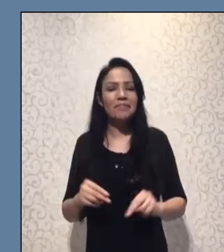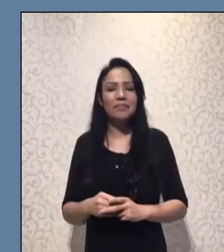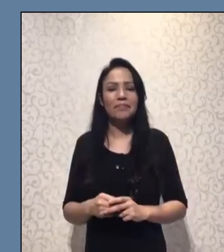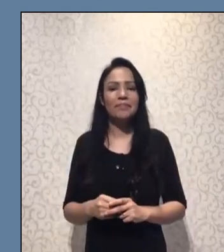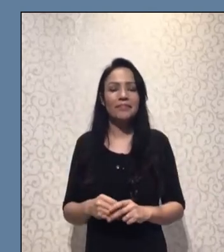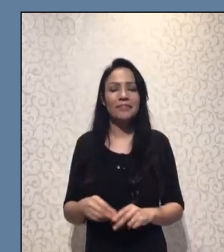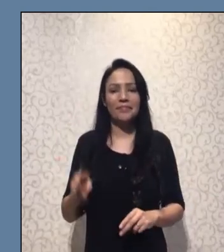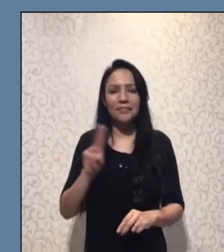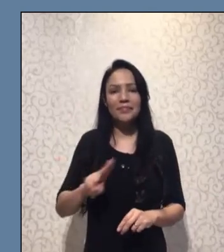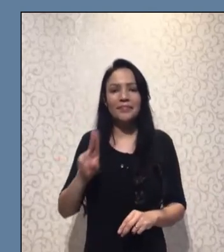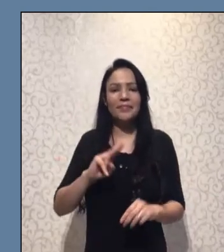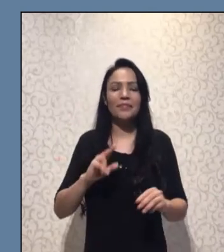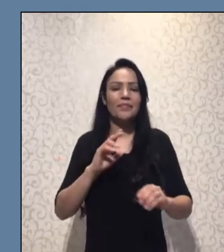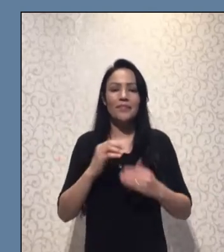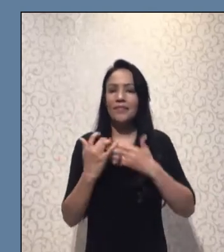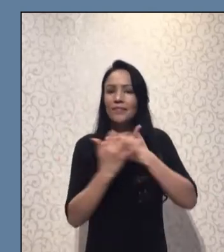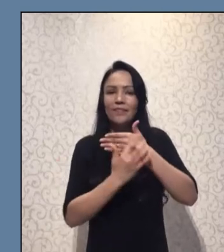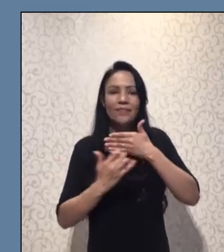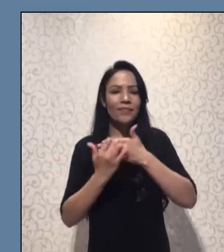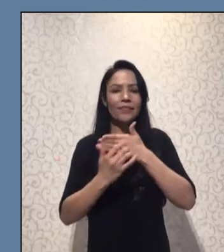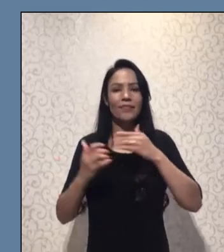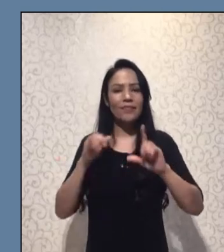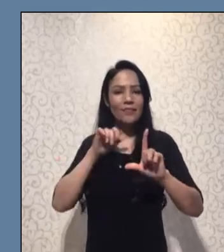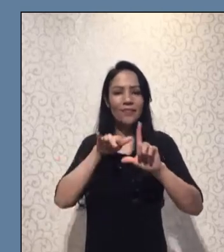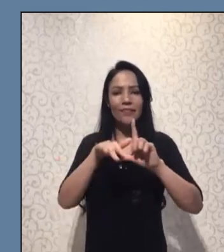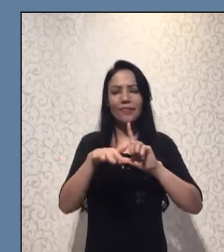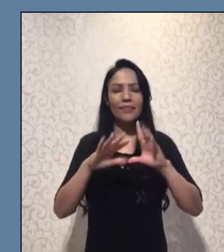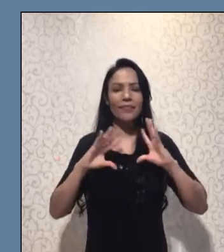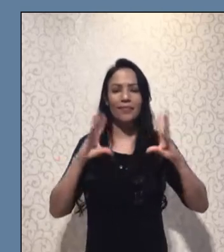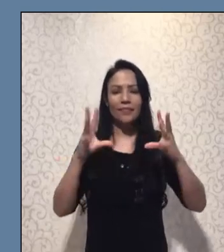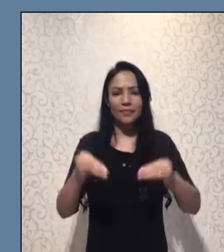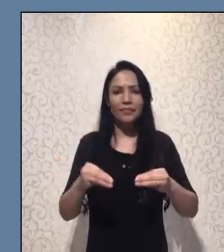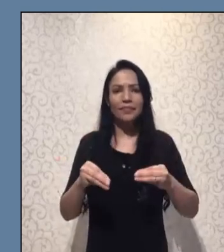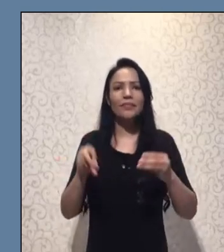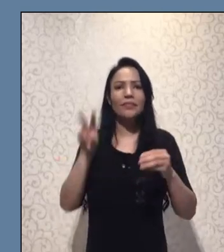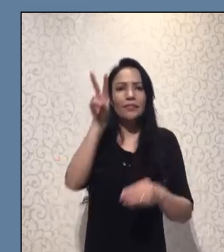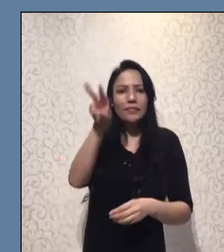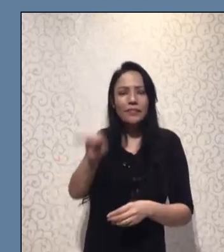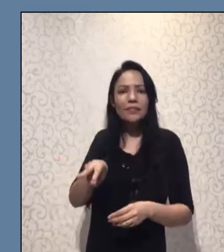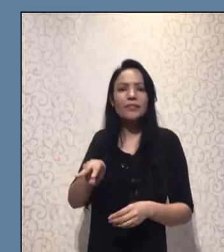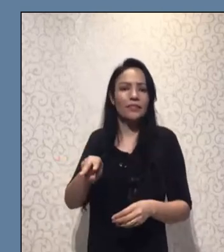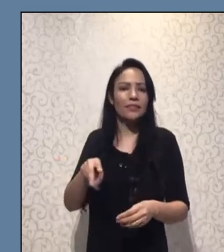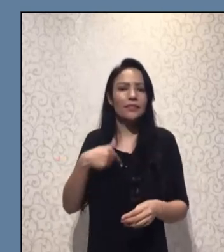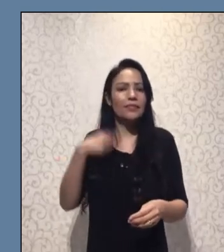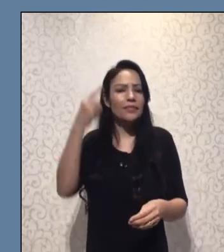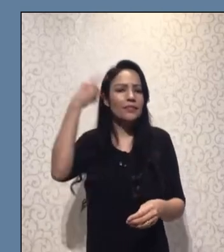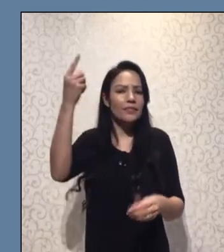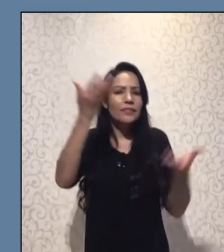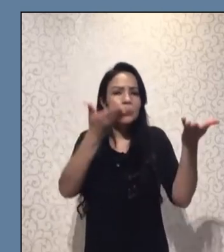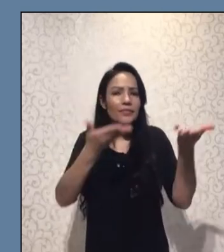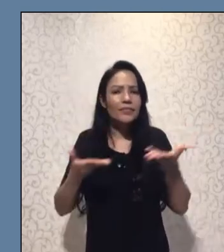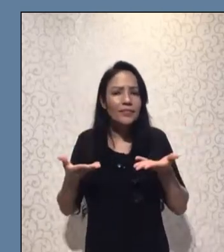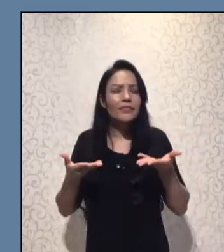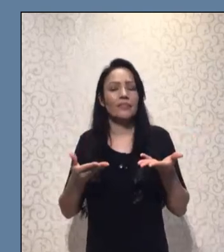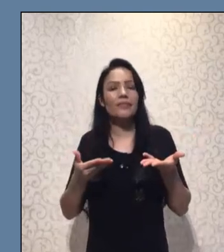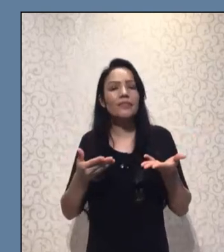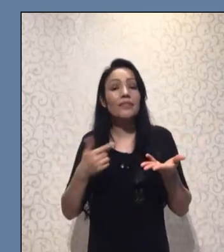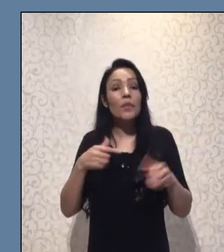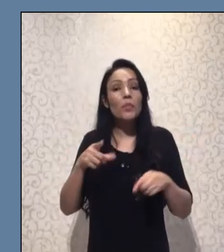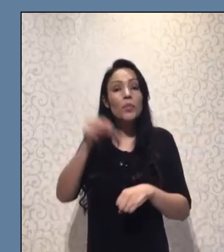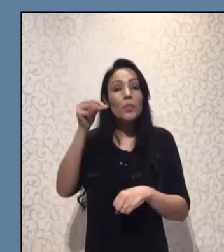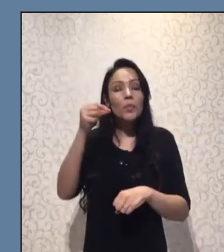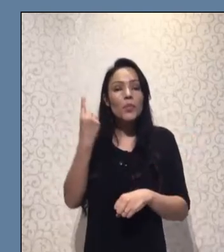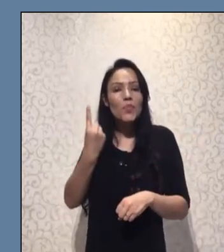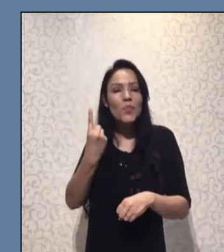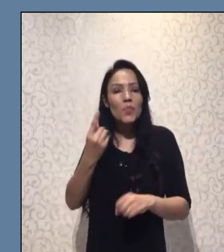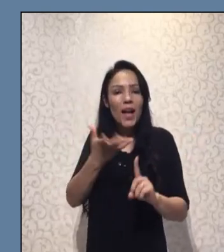os meios digitais, porque você... Olhando, eu lembro que eles me chamaram e eu escolhi uma obra